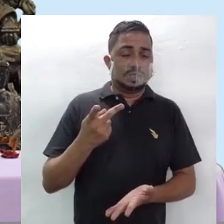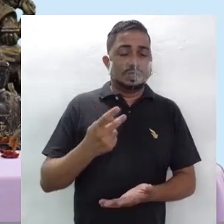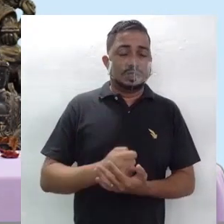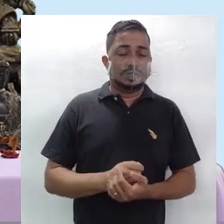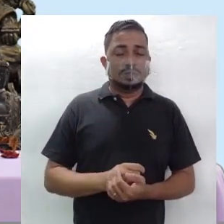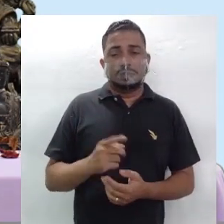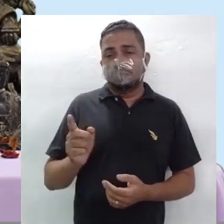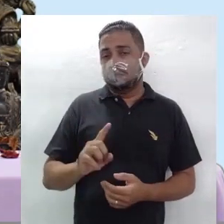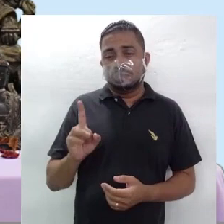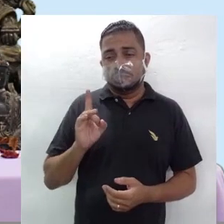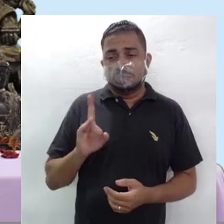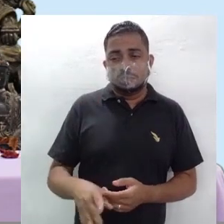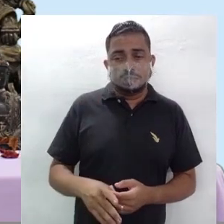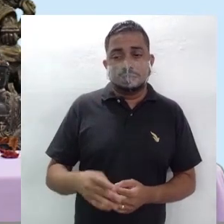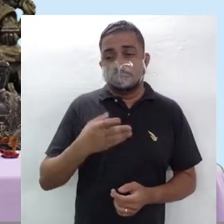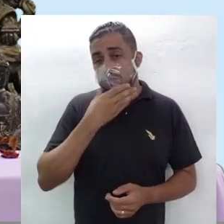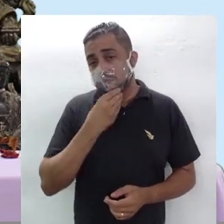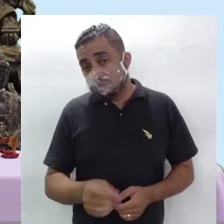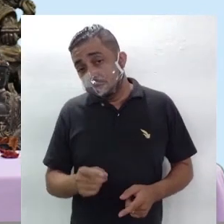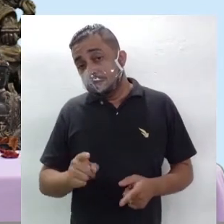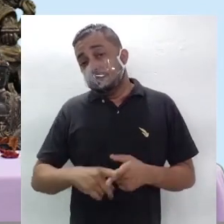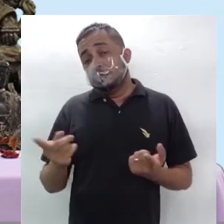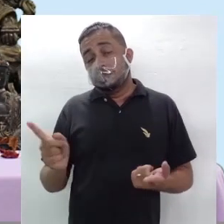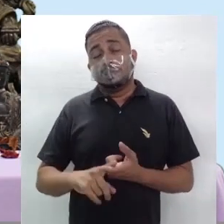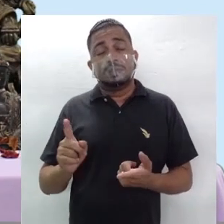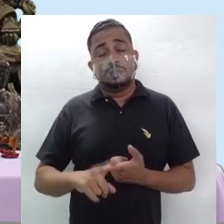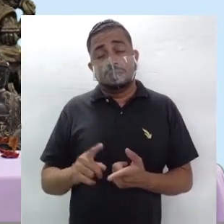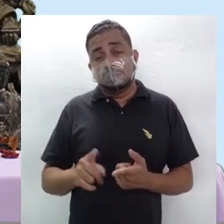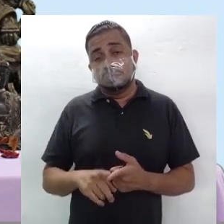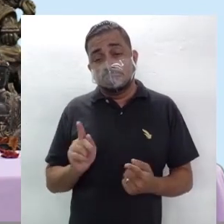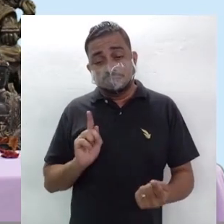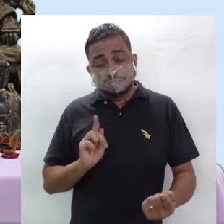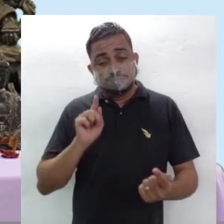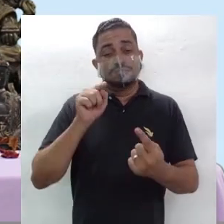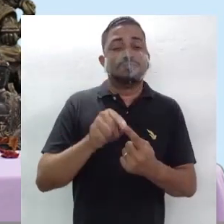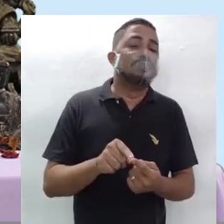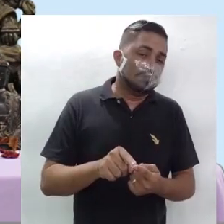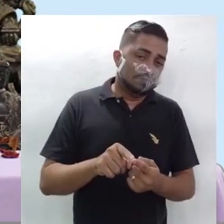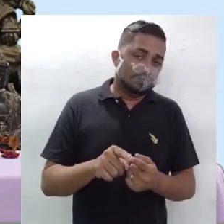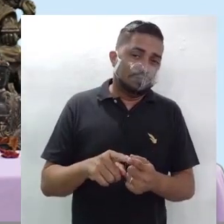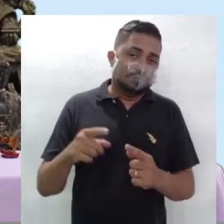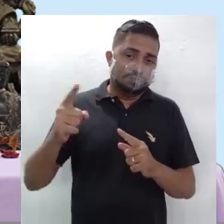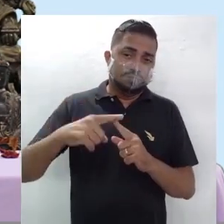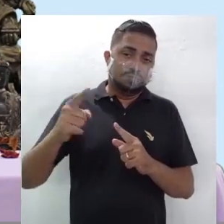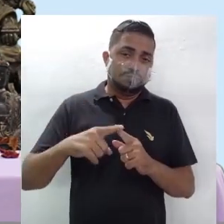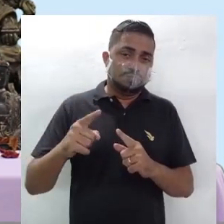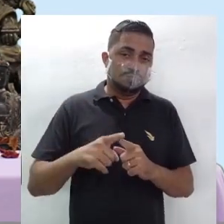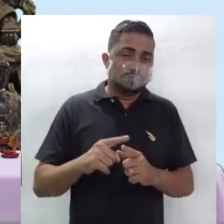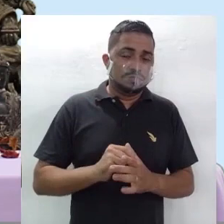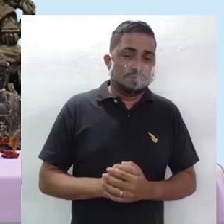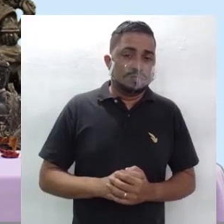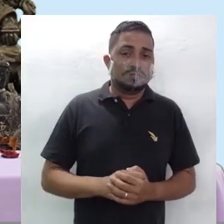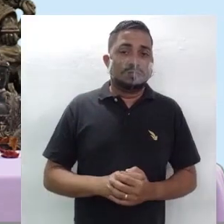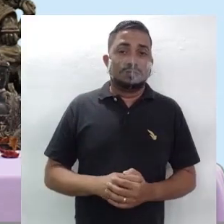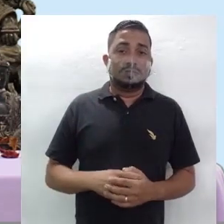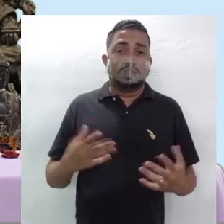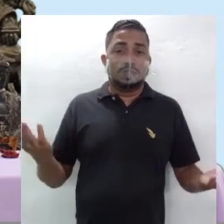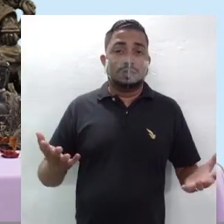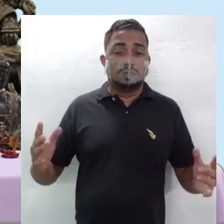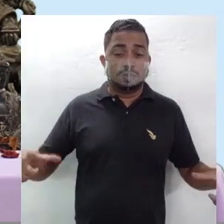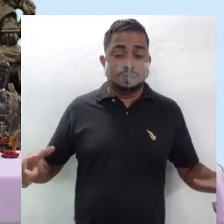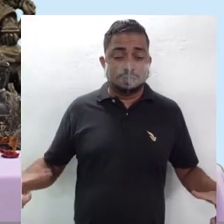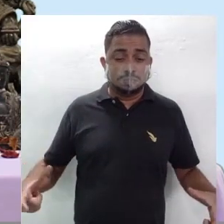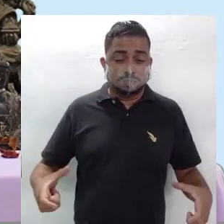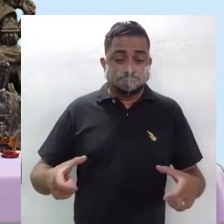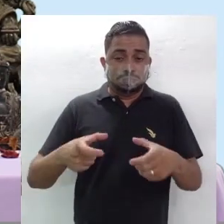porque não só atinge a questão do homem, mas vai atingir a questão das espécies. Bora falar sobre os